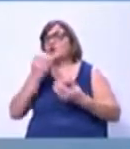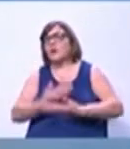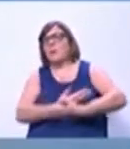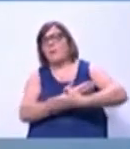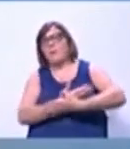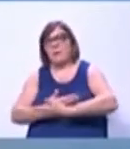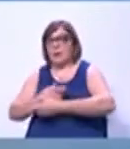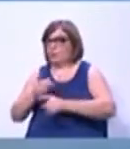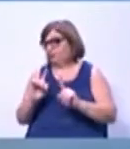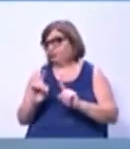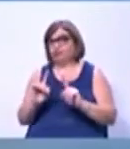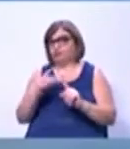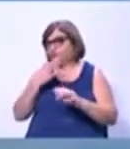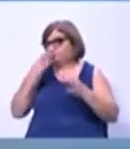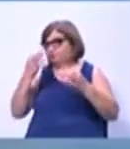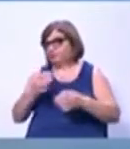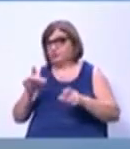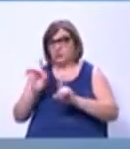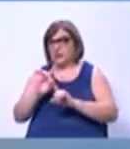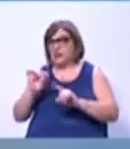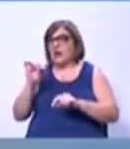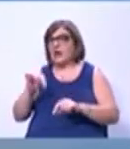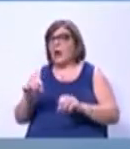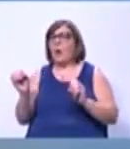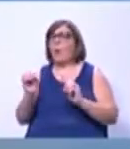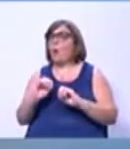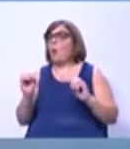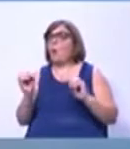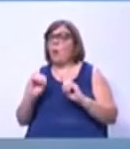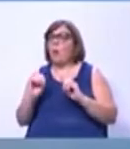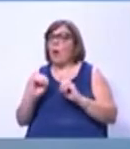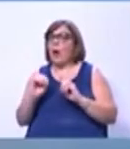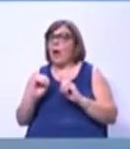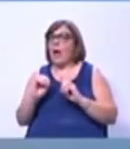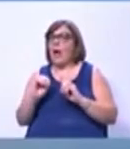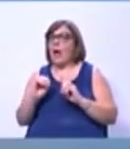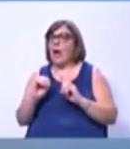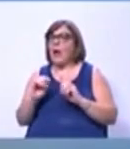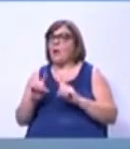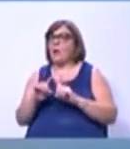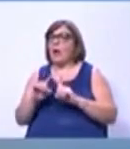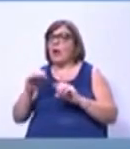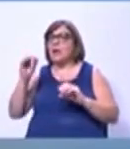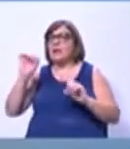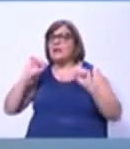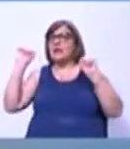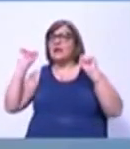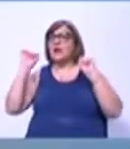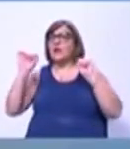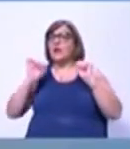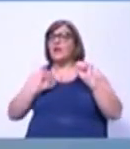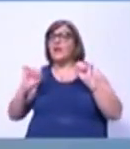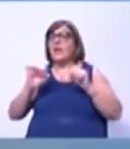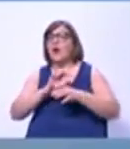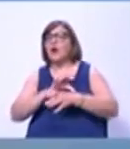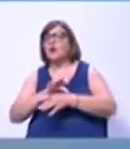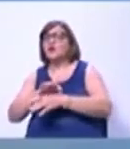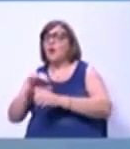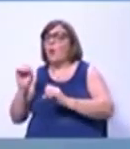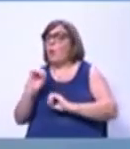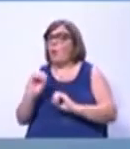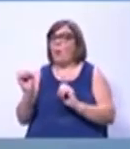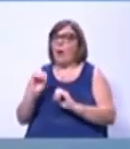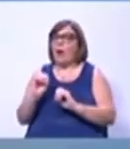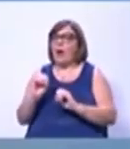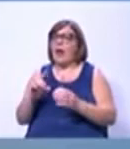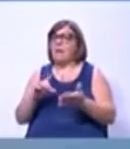bebés. Porque cá nós não temos esta figura do treinador, do conselheiro, não é?